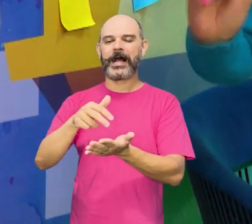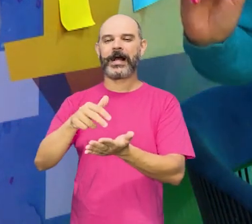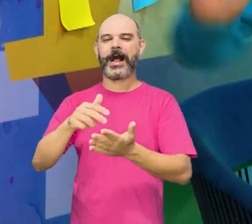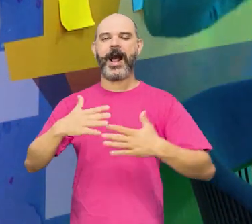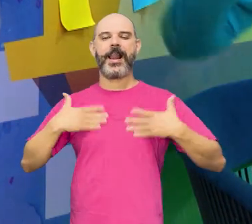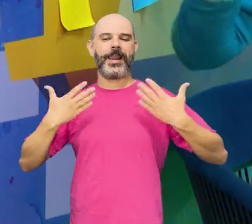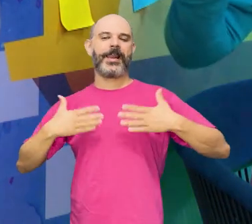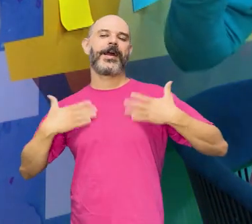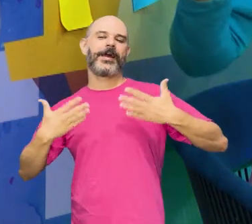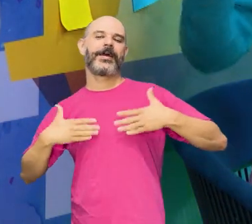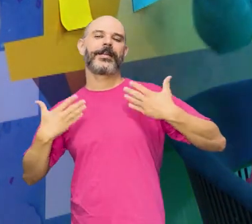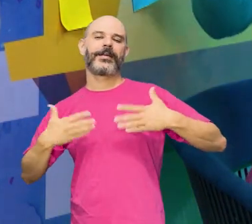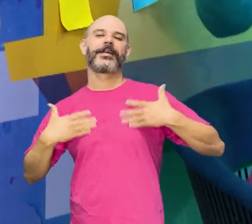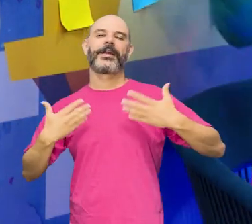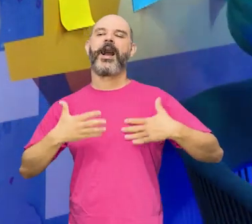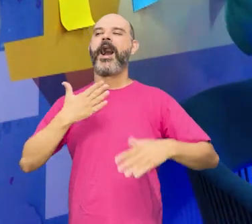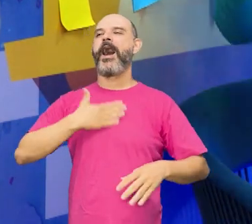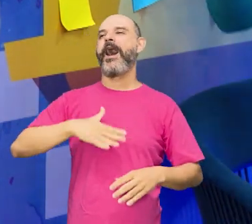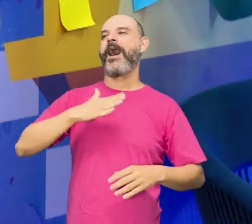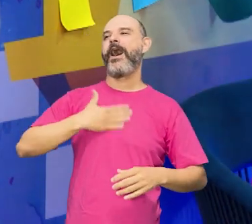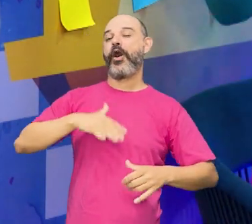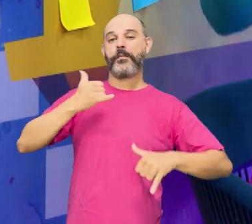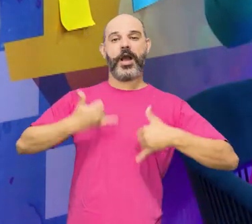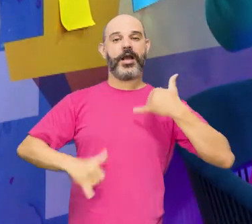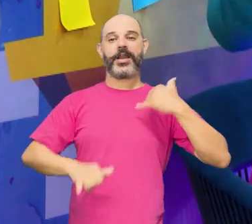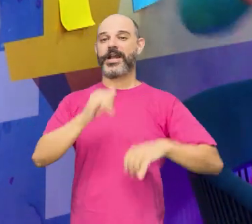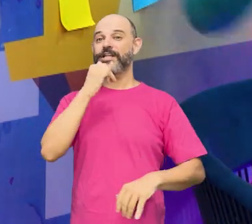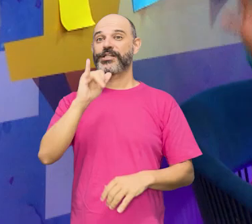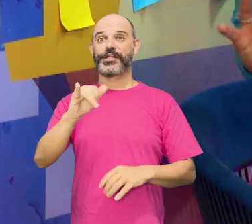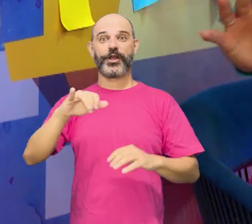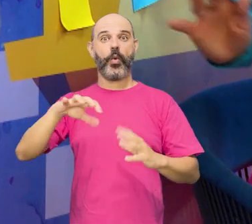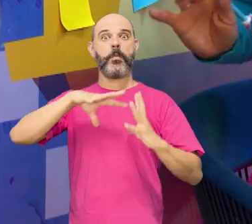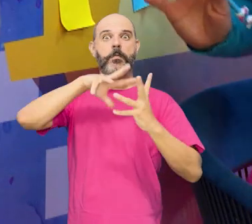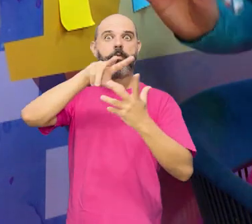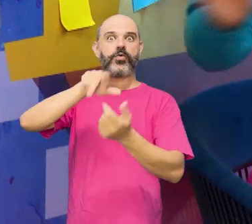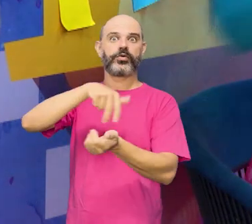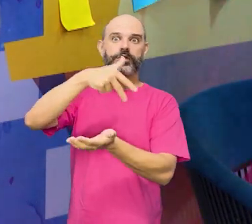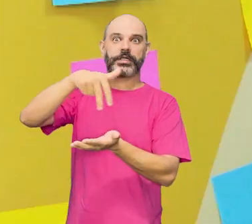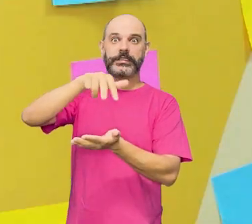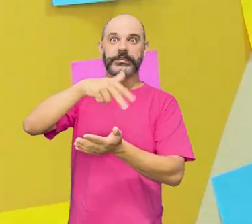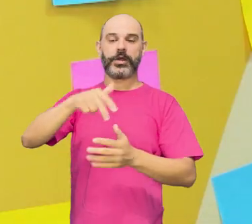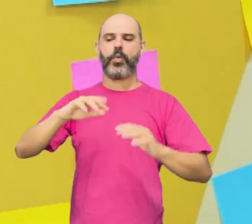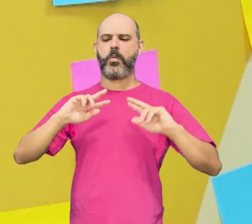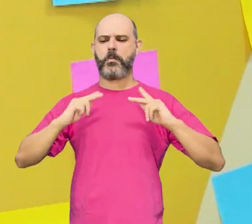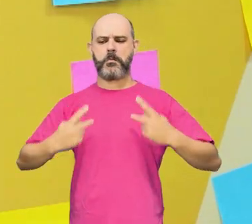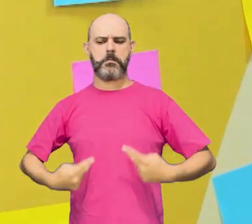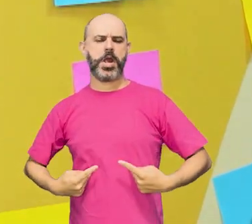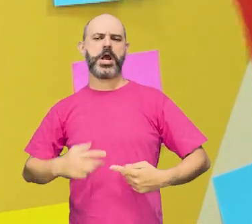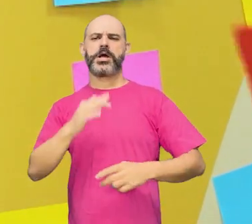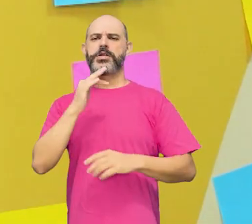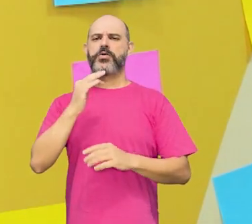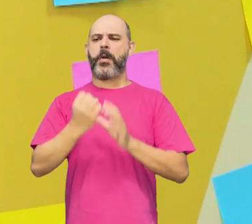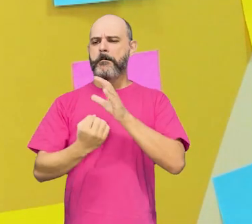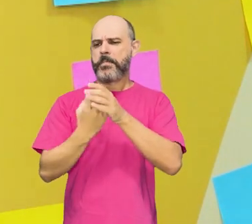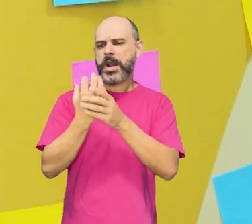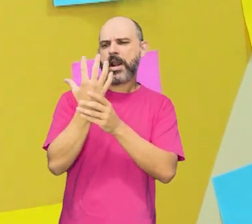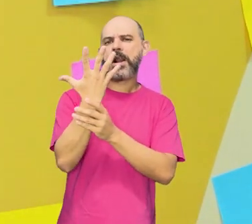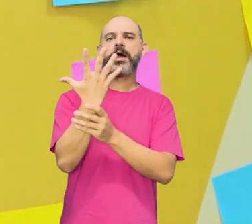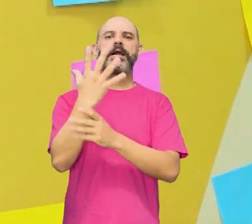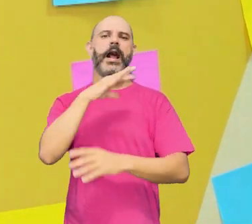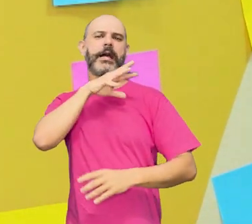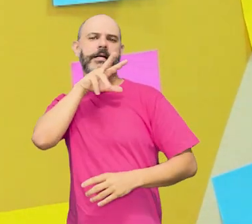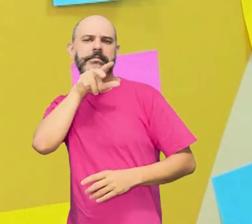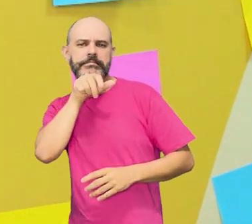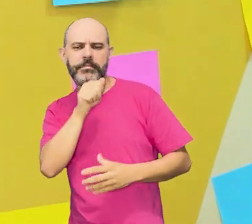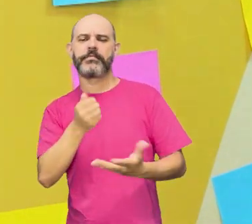Dançar para trazer alegria e calma e energia. O mundo dança. Humanos, plantinhas e